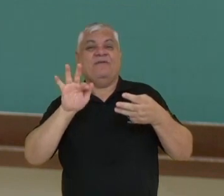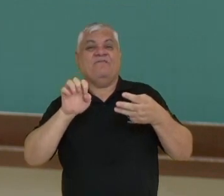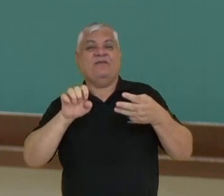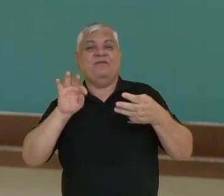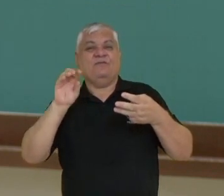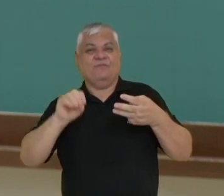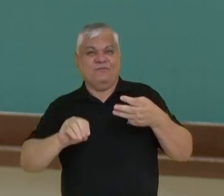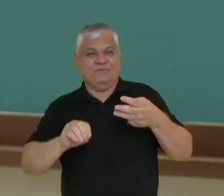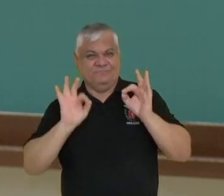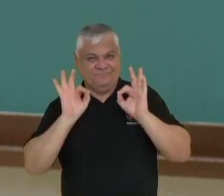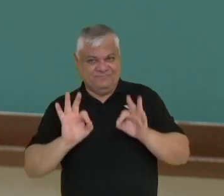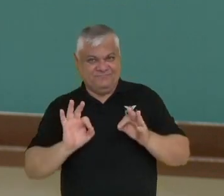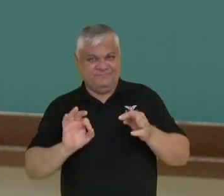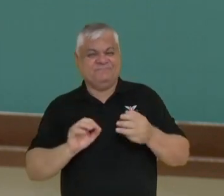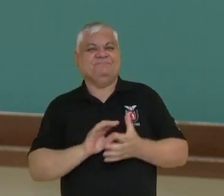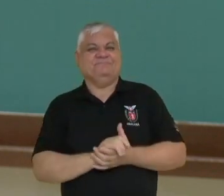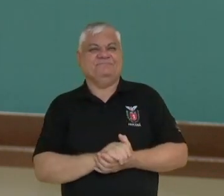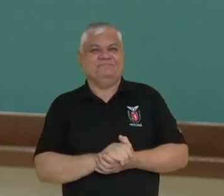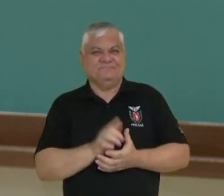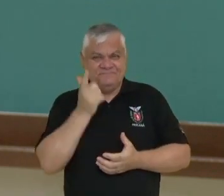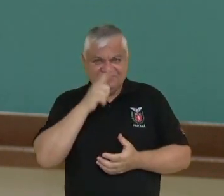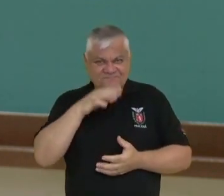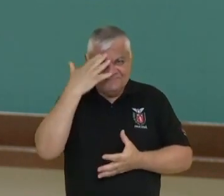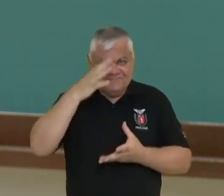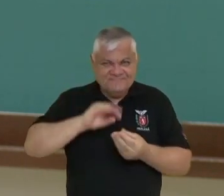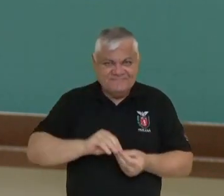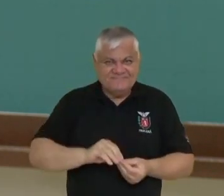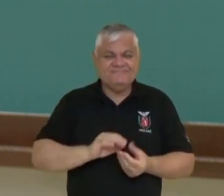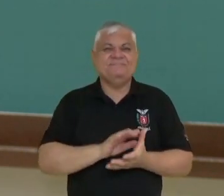modo indicativo. Beleza? Compreendido?